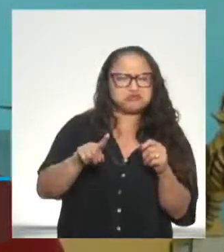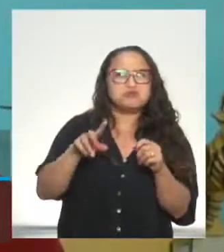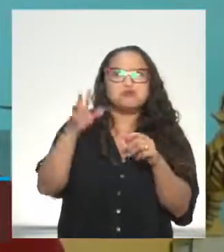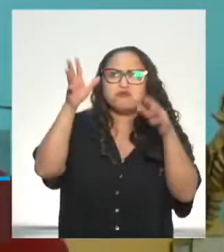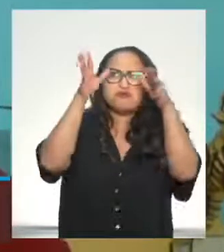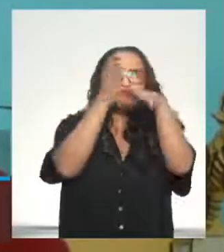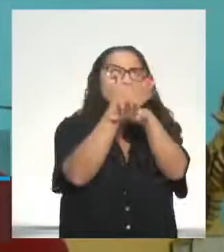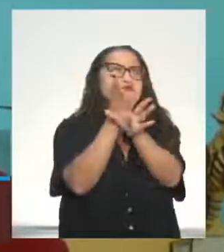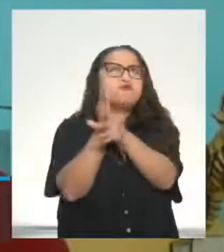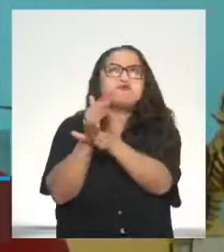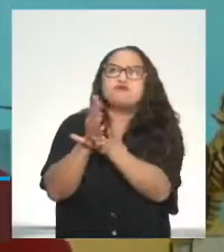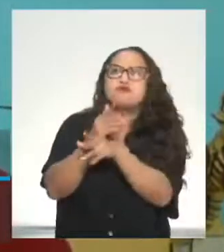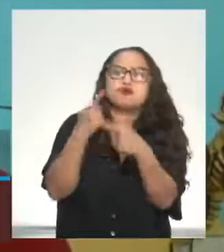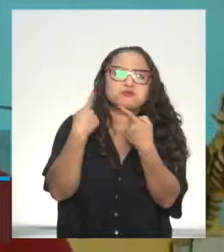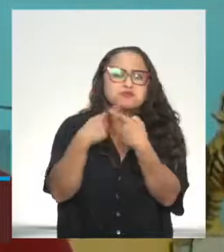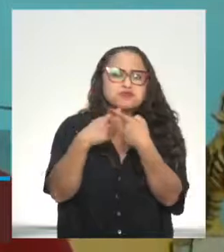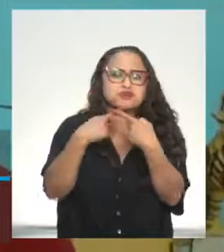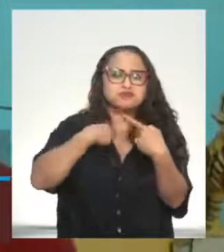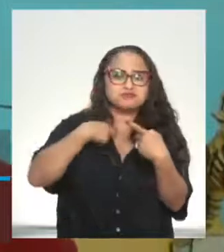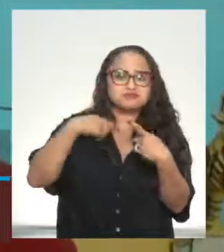me lembrando que